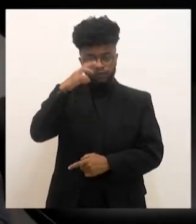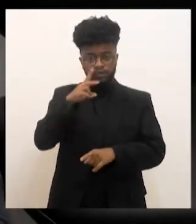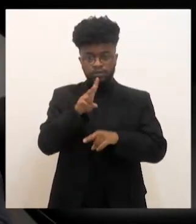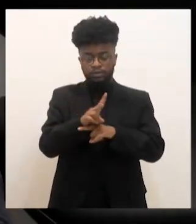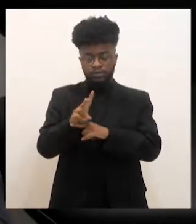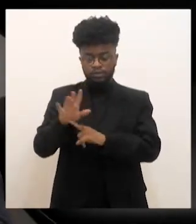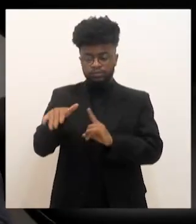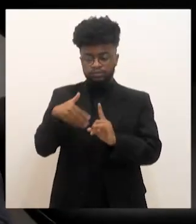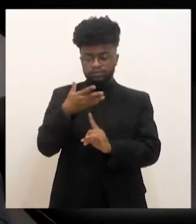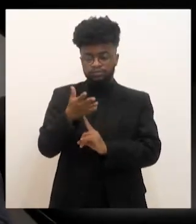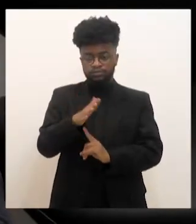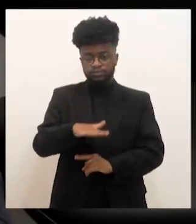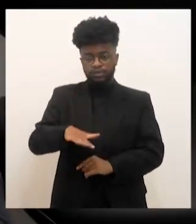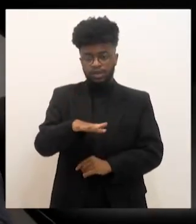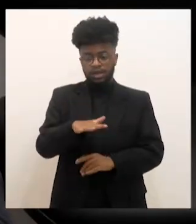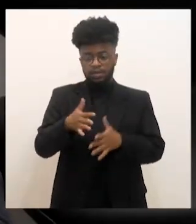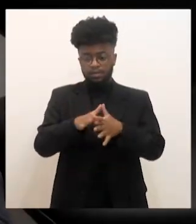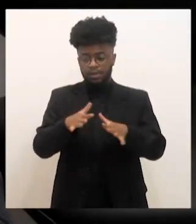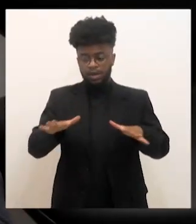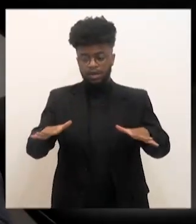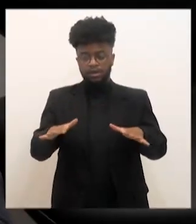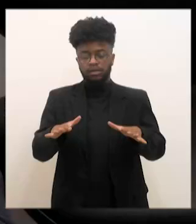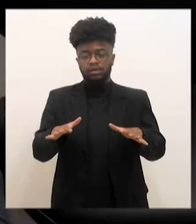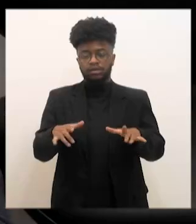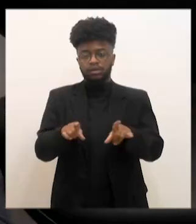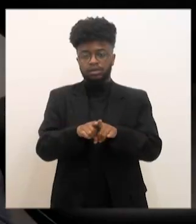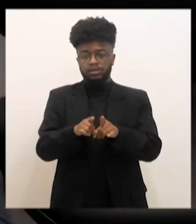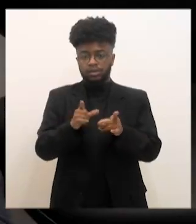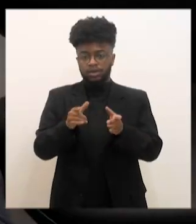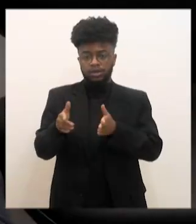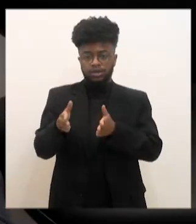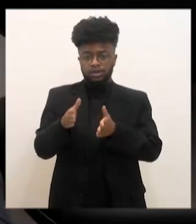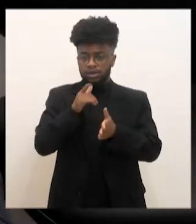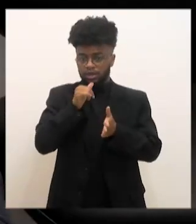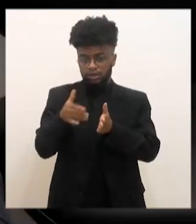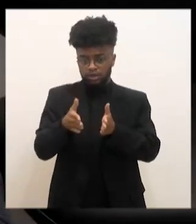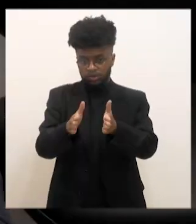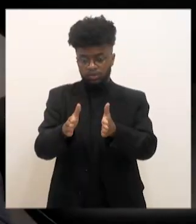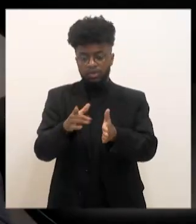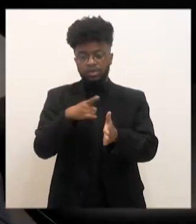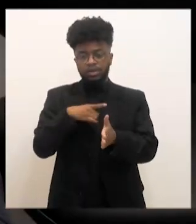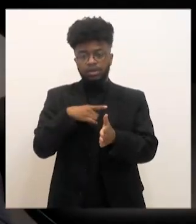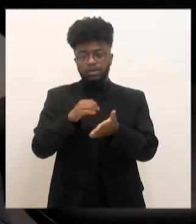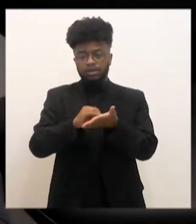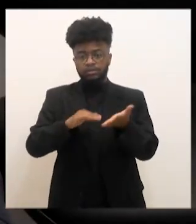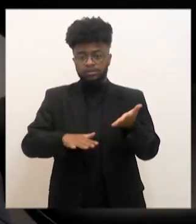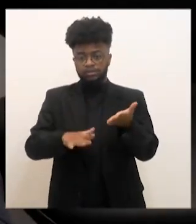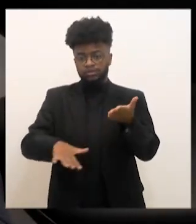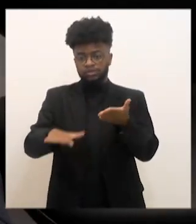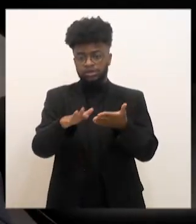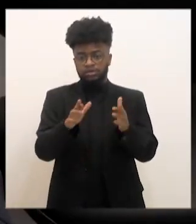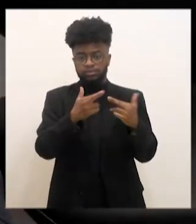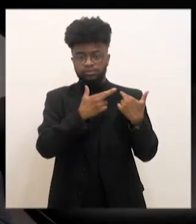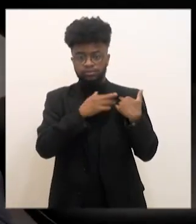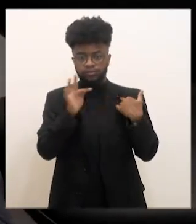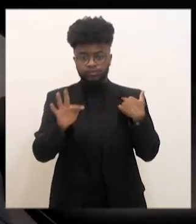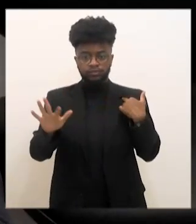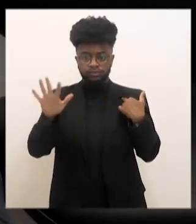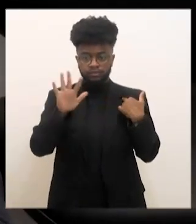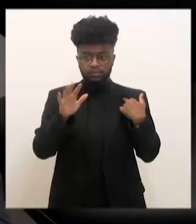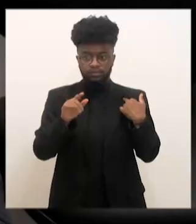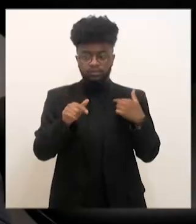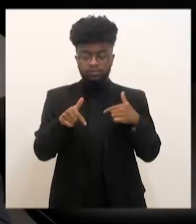proteção ambiental do espaço marítimo e fluvial são atividades gerais, difusas, de competência federal,